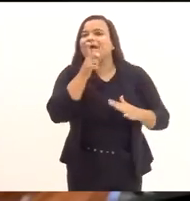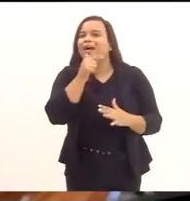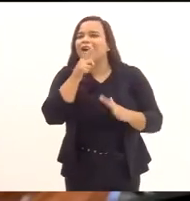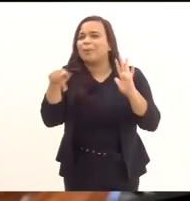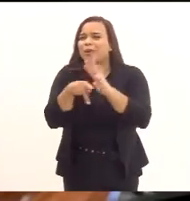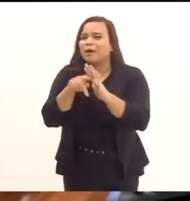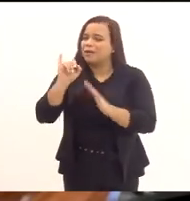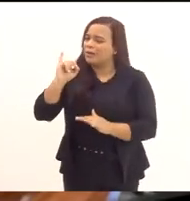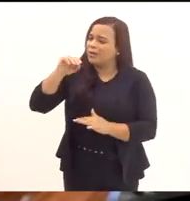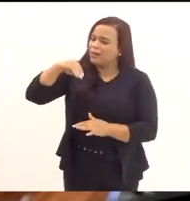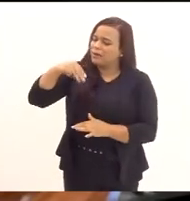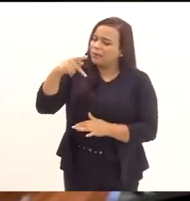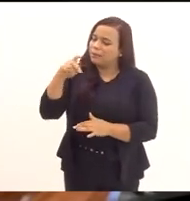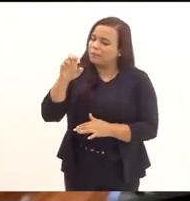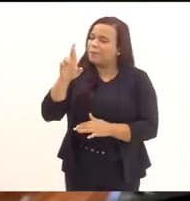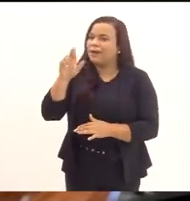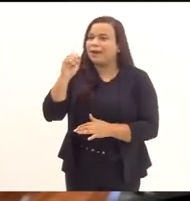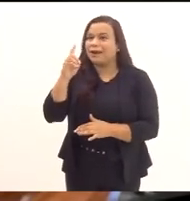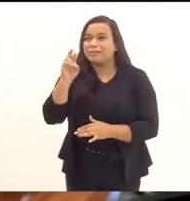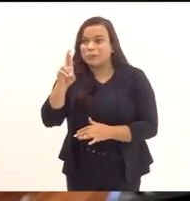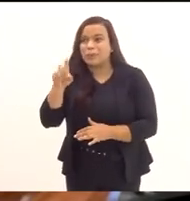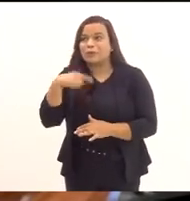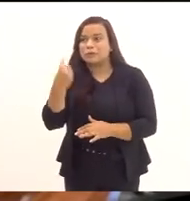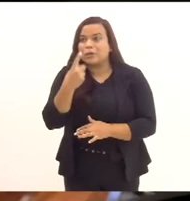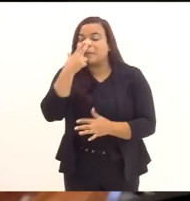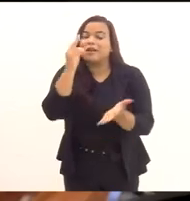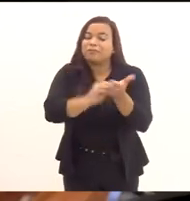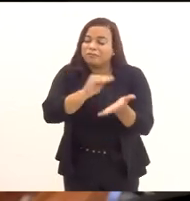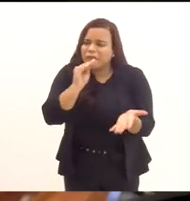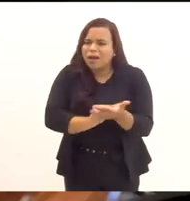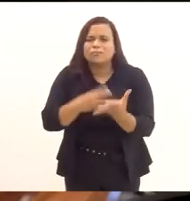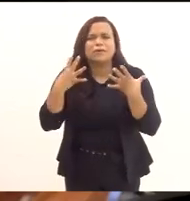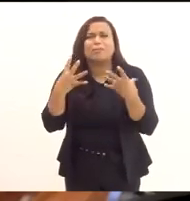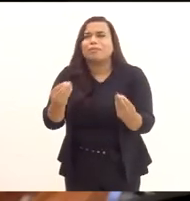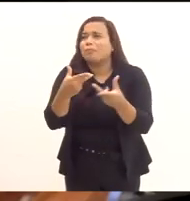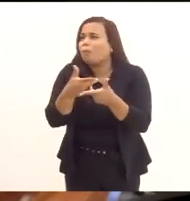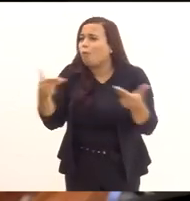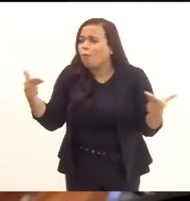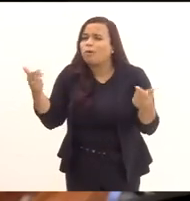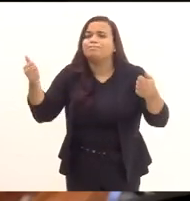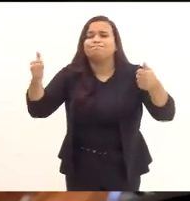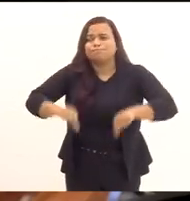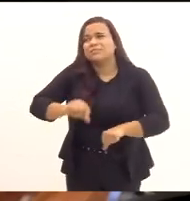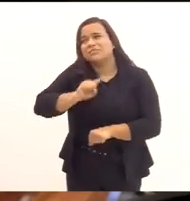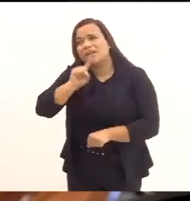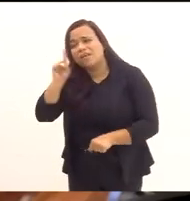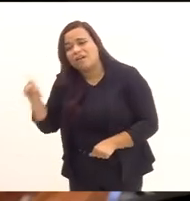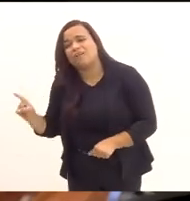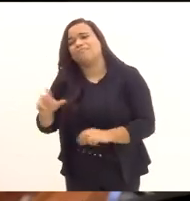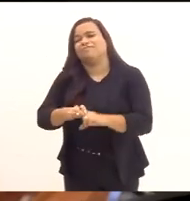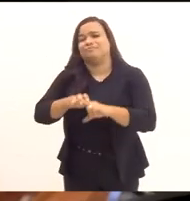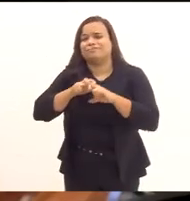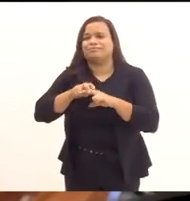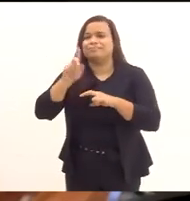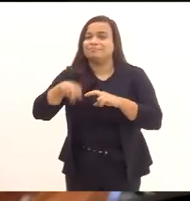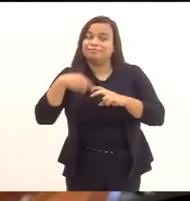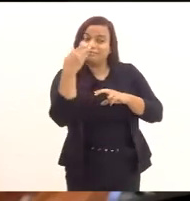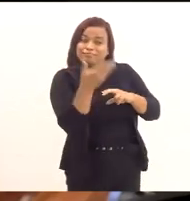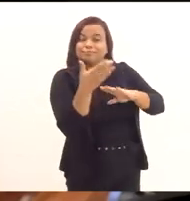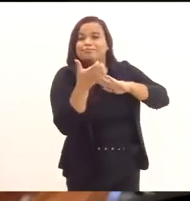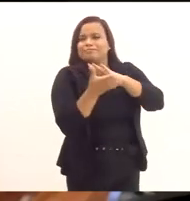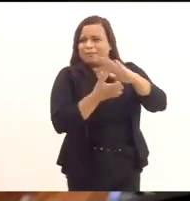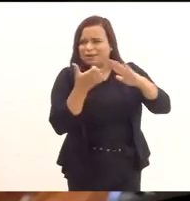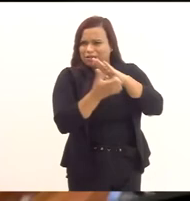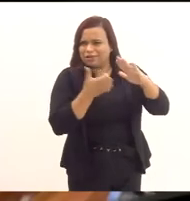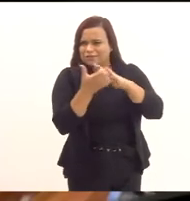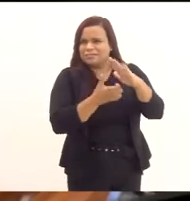gente tem muita deficiência lá quanto para isso Fred porque é uma empresa que